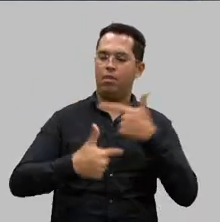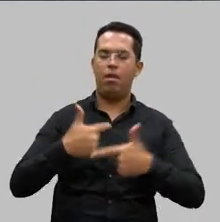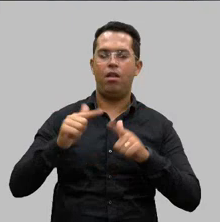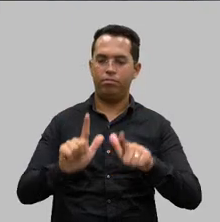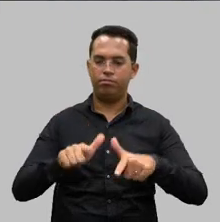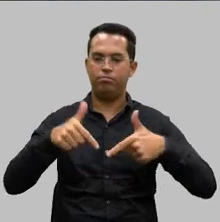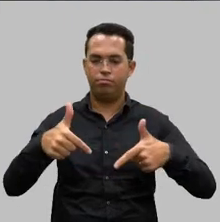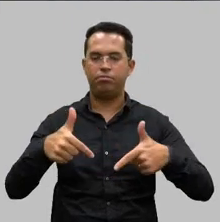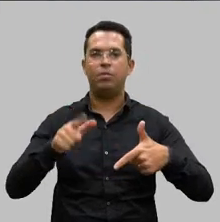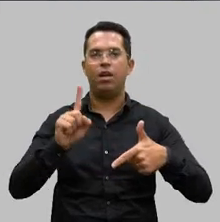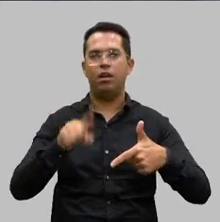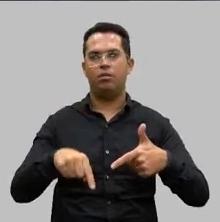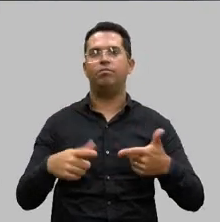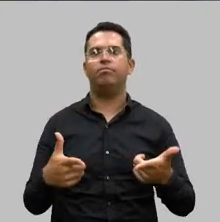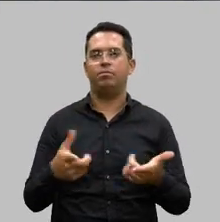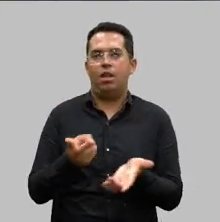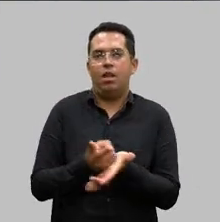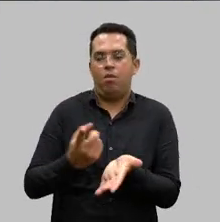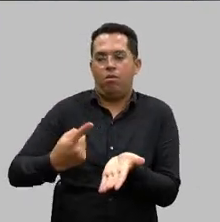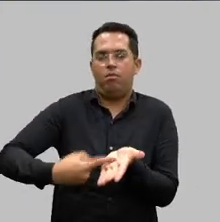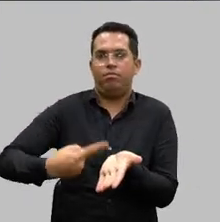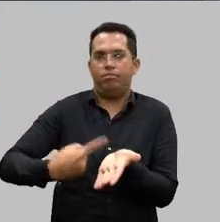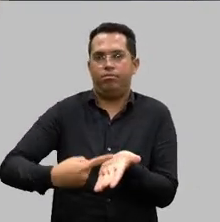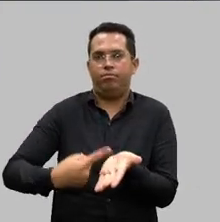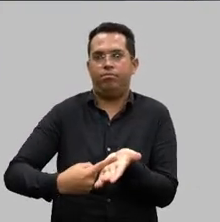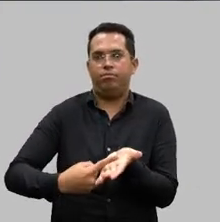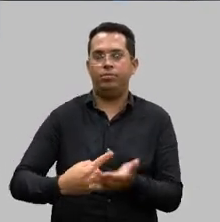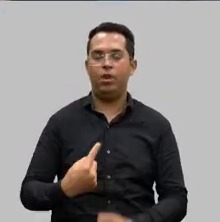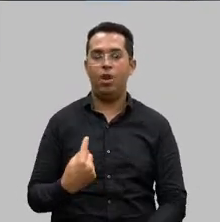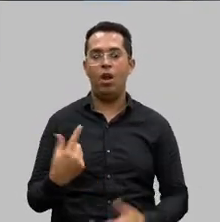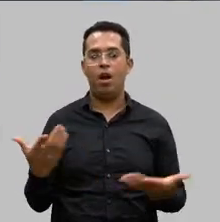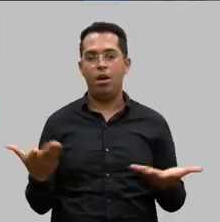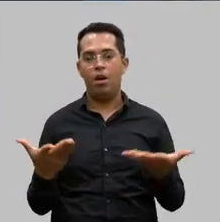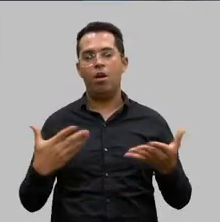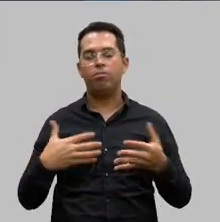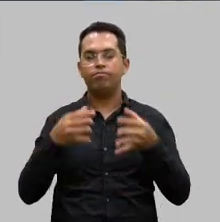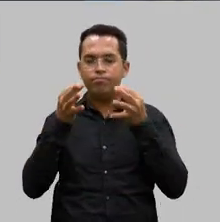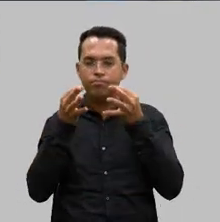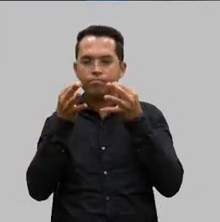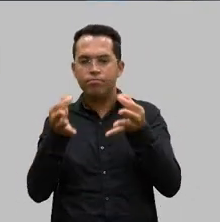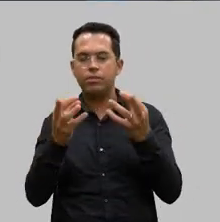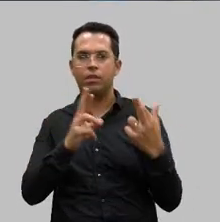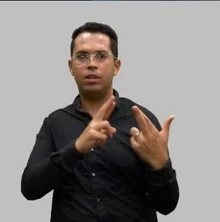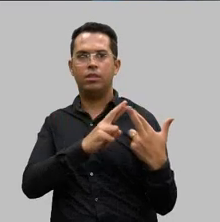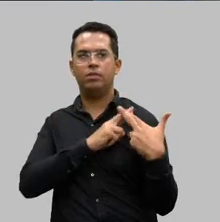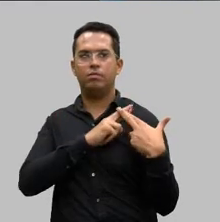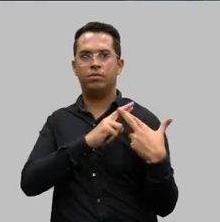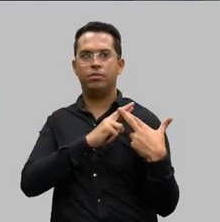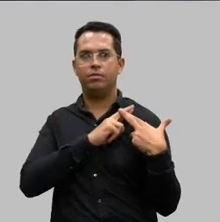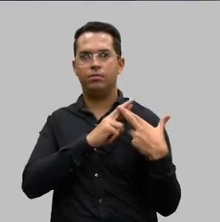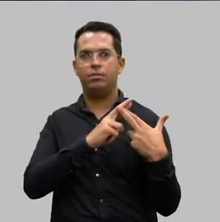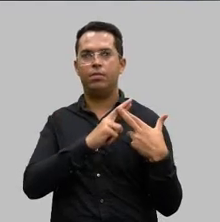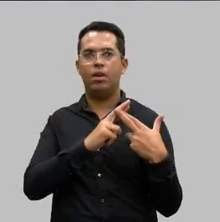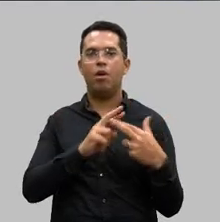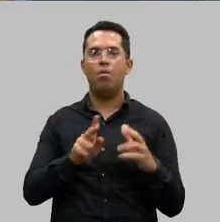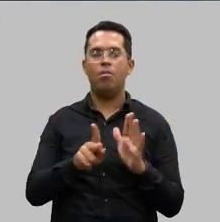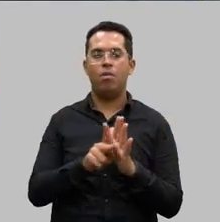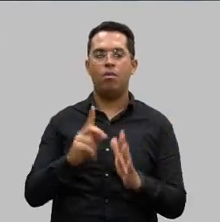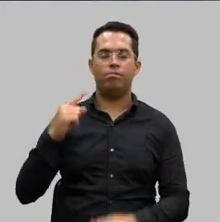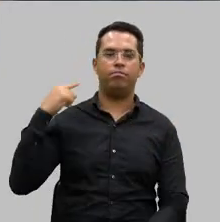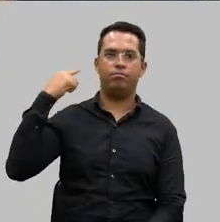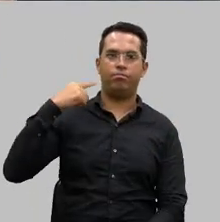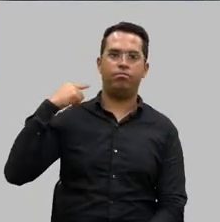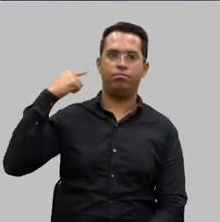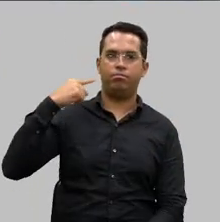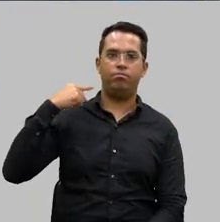responsabilidade então nós precisamos olhar com responsabilidade para dentro do orçamento Público do Estado de Minas Gerais e o